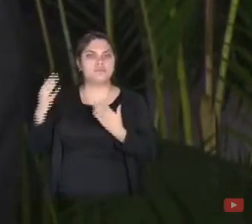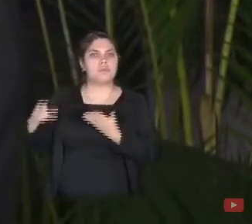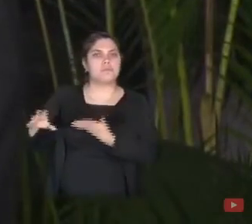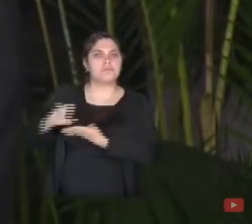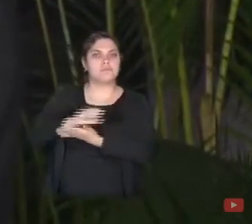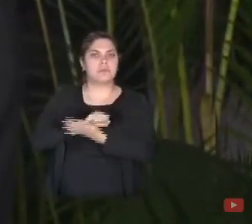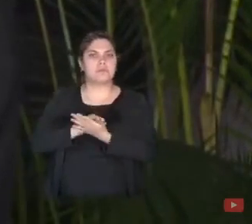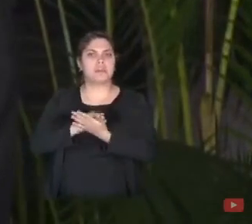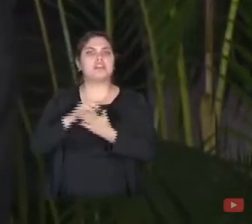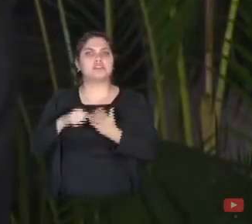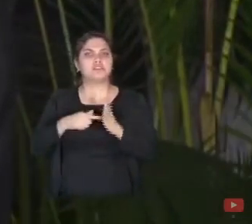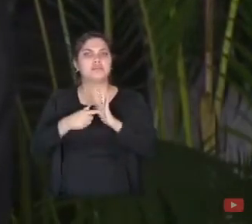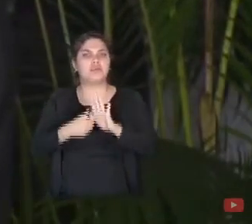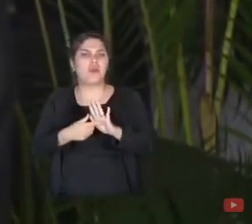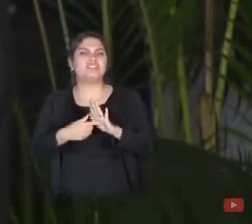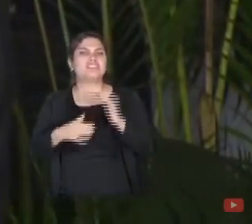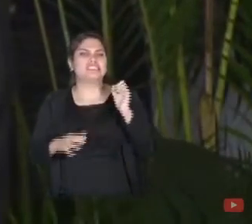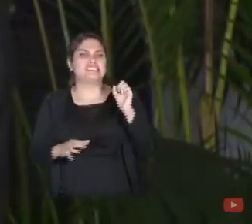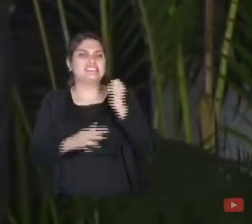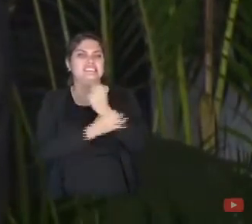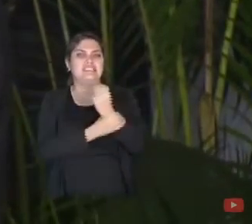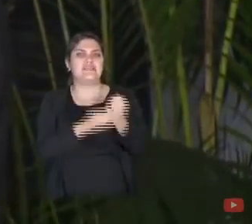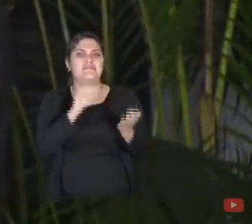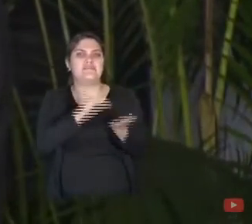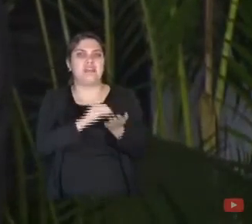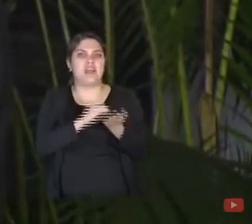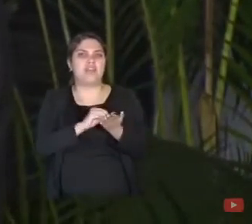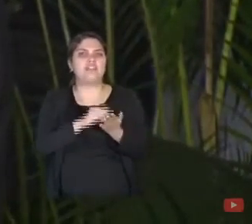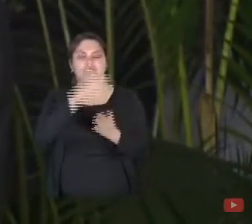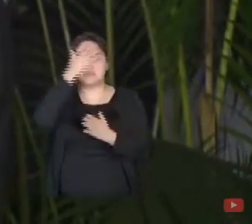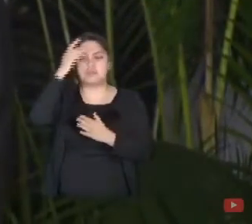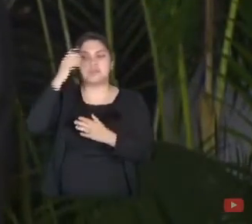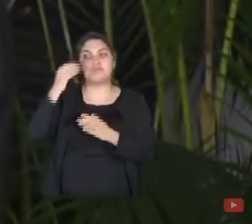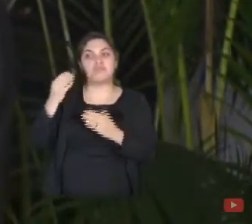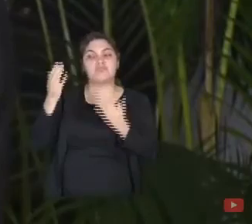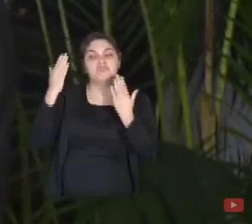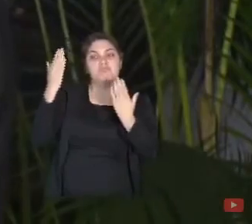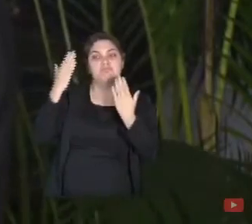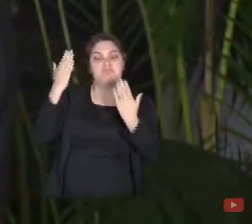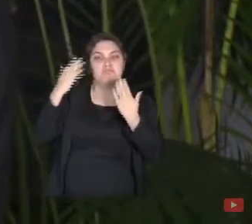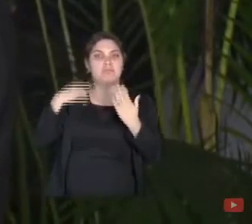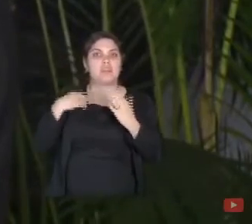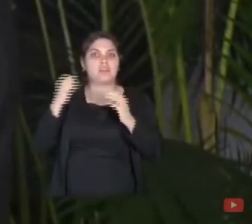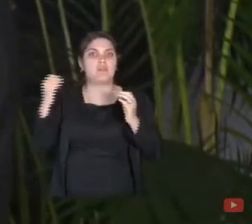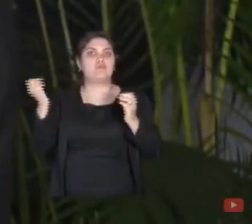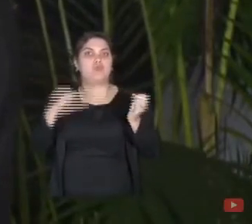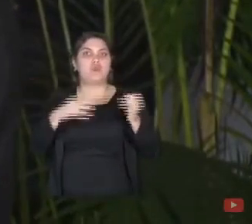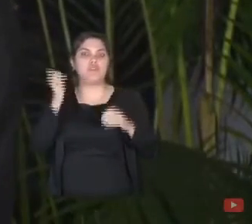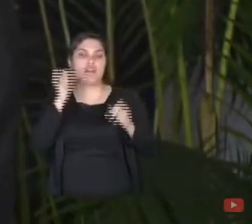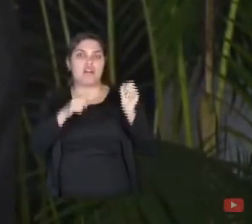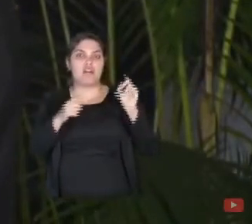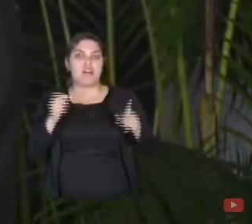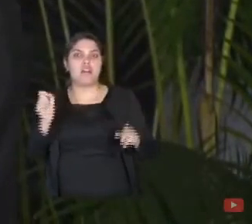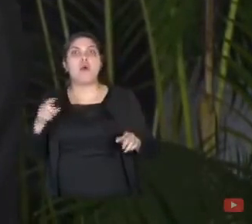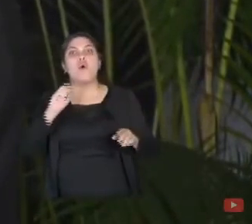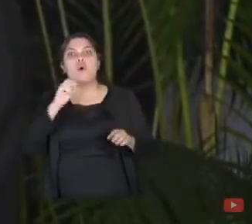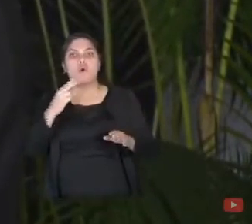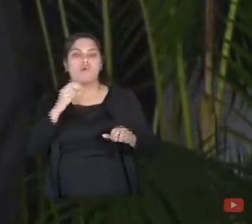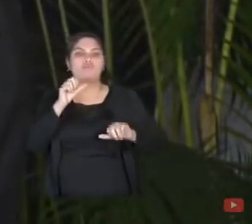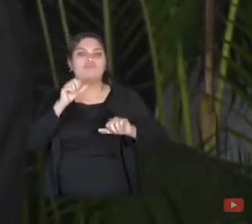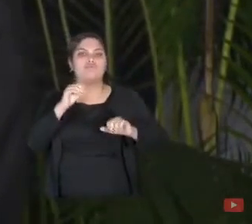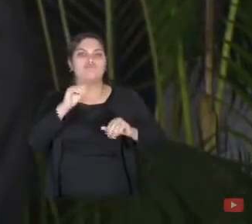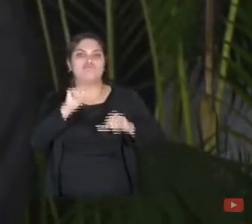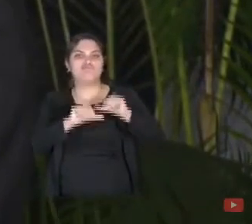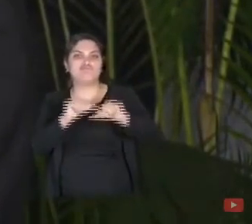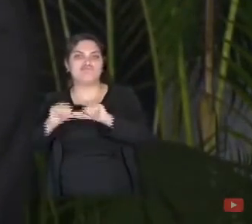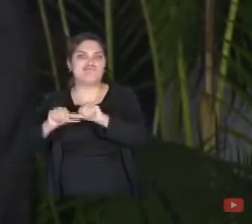TSE. Isso traz um clima de insegurança que faz as pessoas desconfiarem que o atraso na divulgação possa ser um novo ataque hacker ou manipulação, já